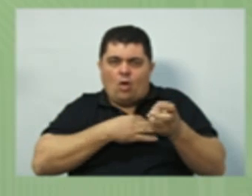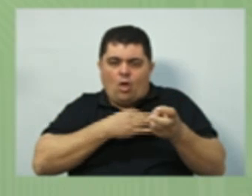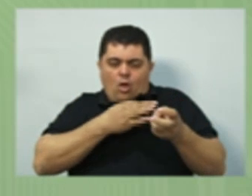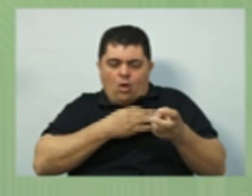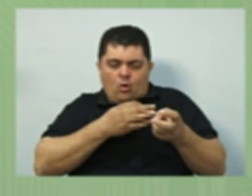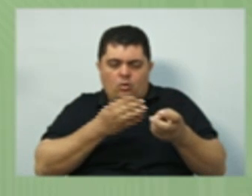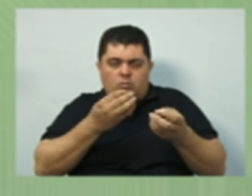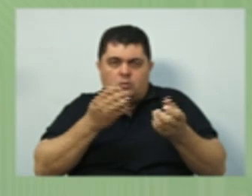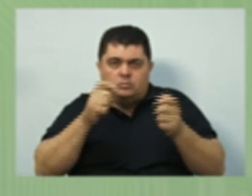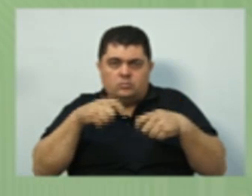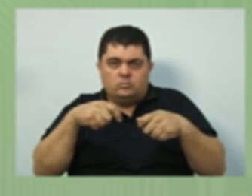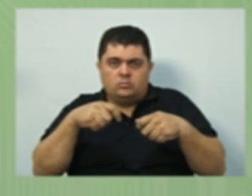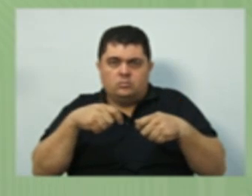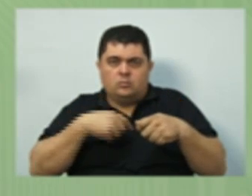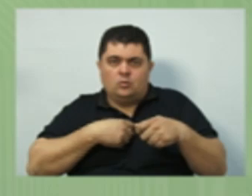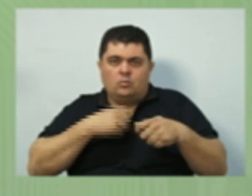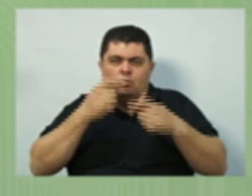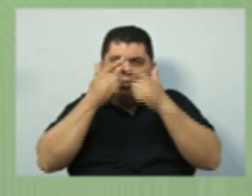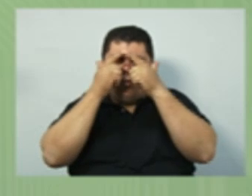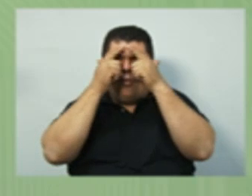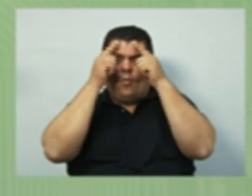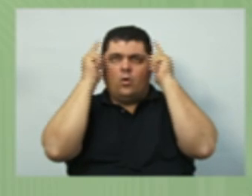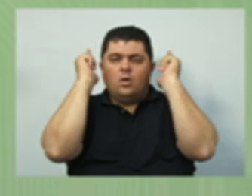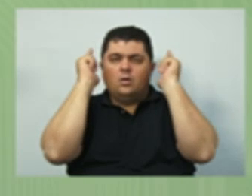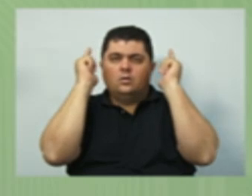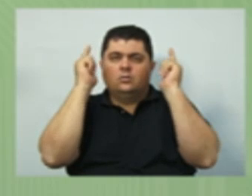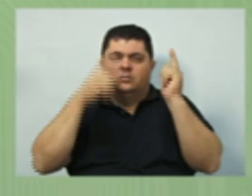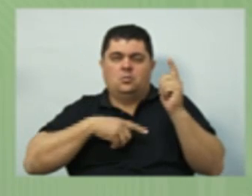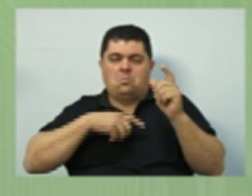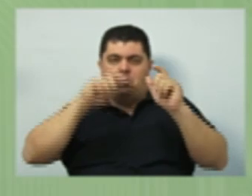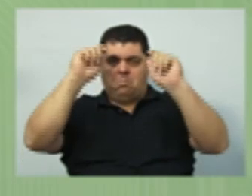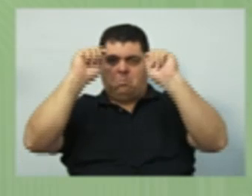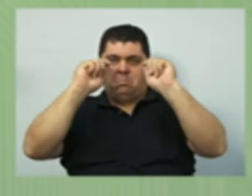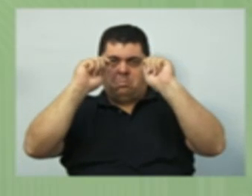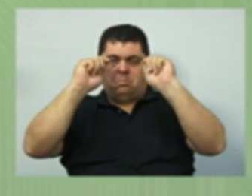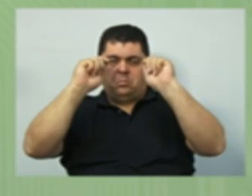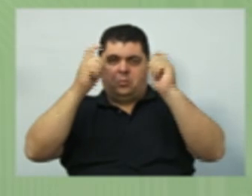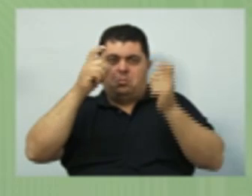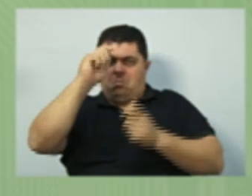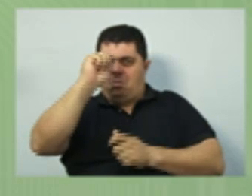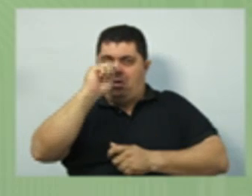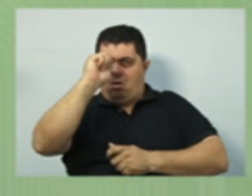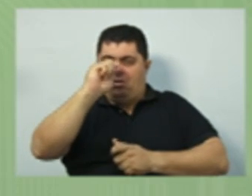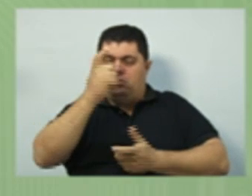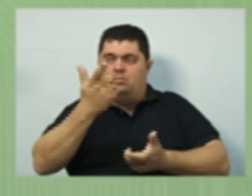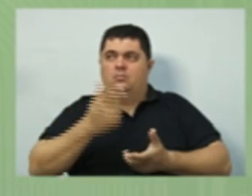aí? Um careca, outro tem até um chapéu aí, um boné.